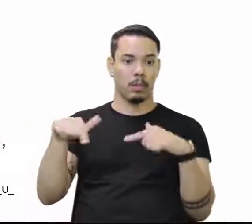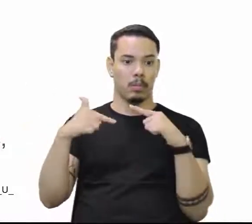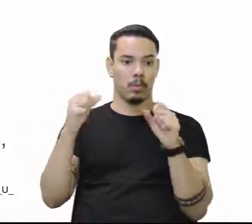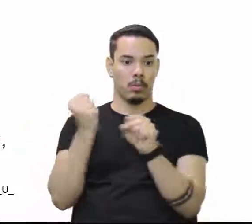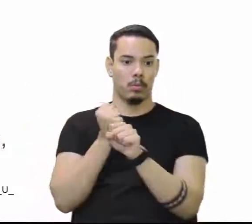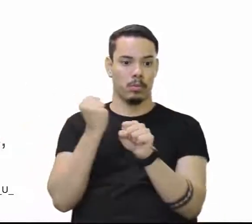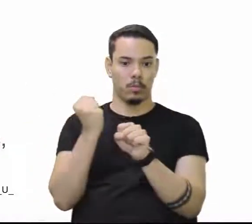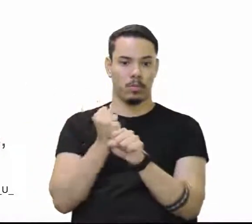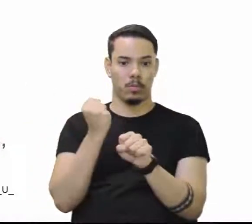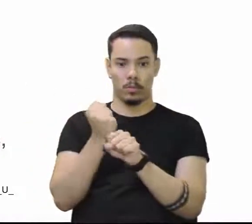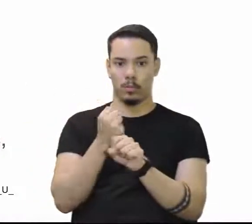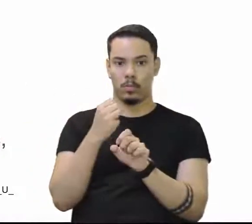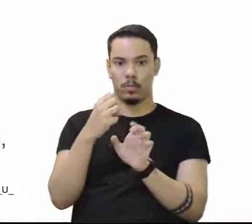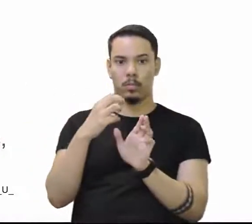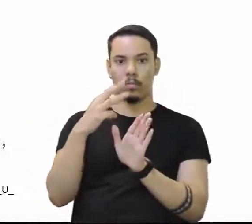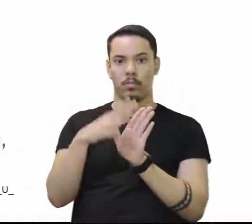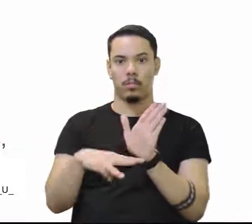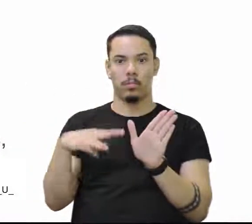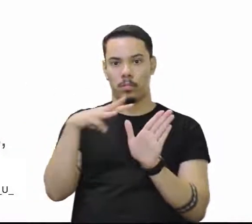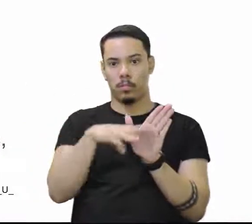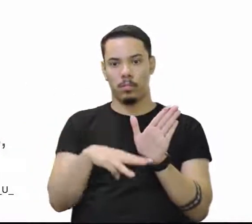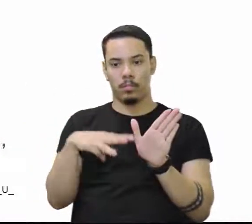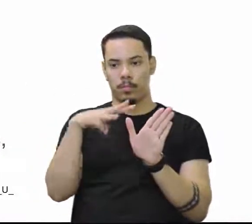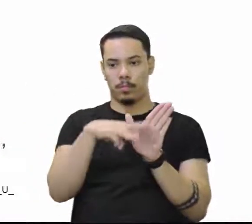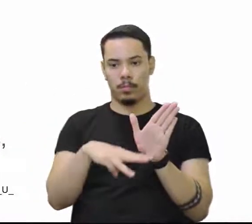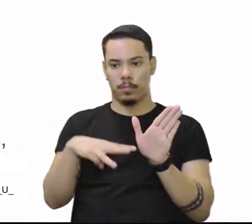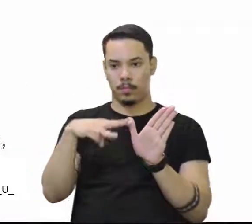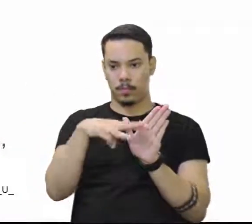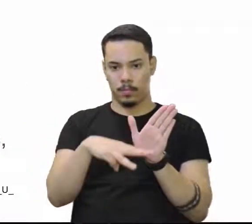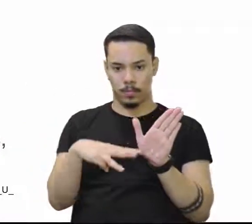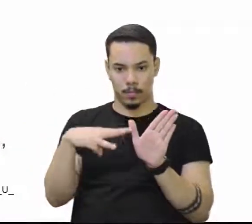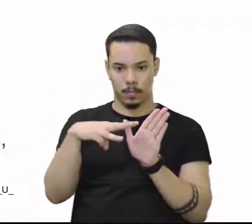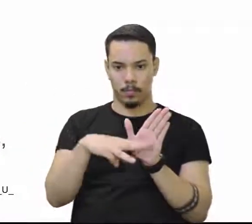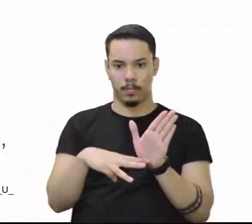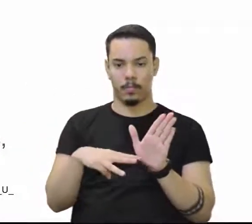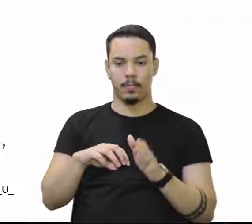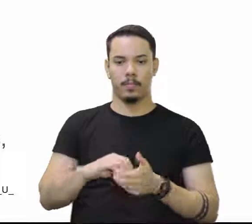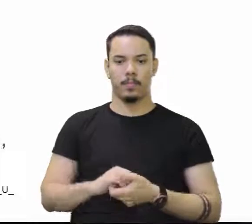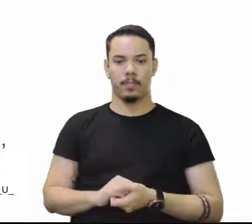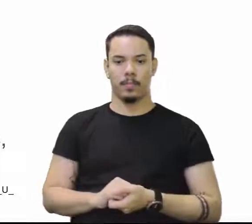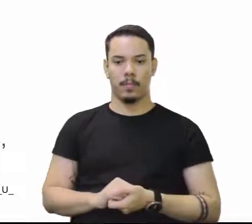construção da estrada de ferro Madeira Mamoré. Charles Choclin.